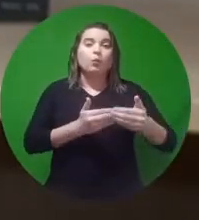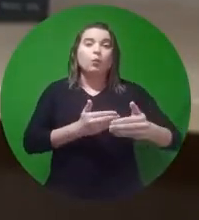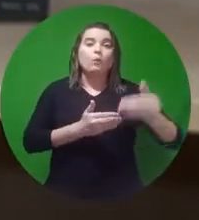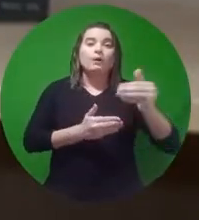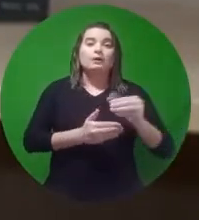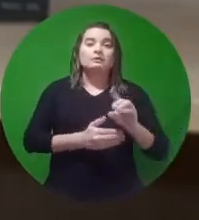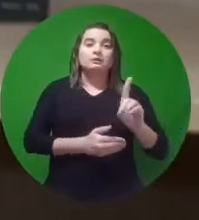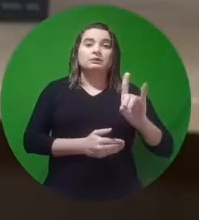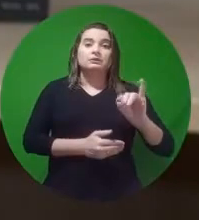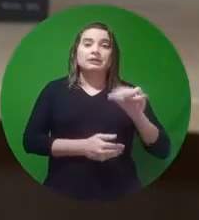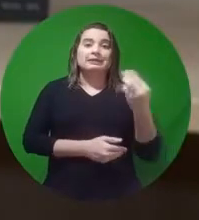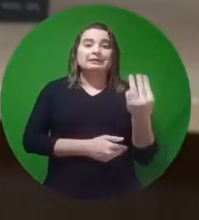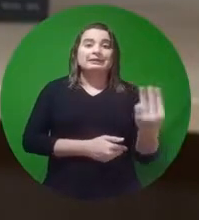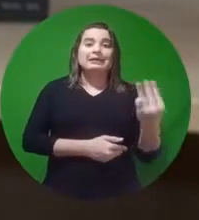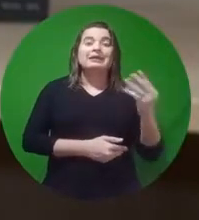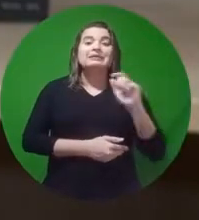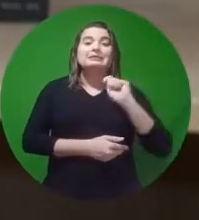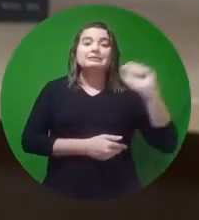março até o dia